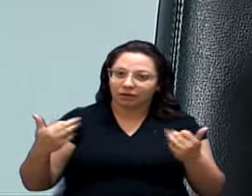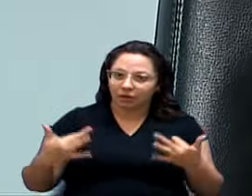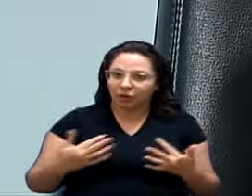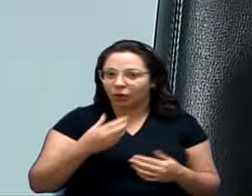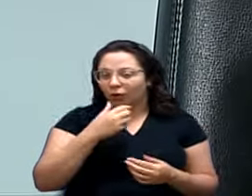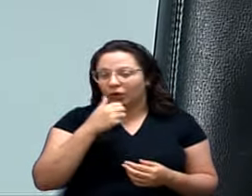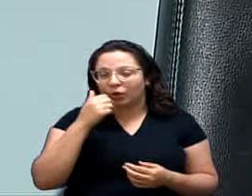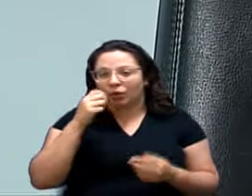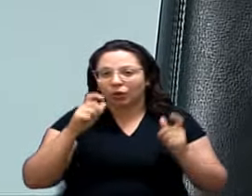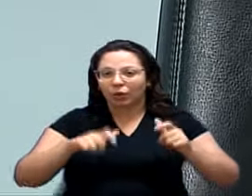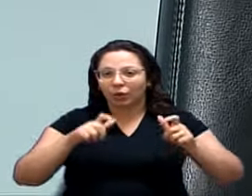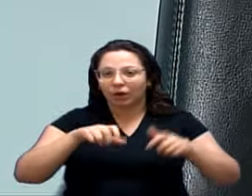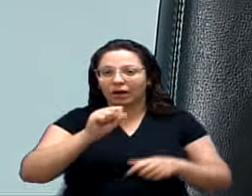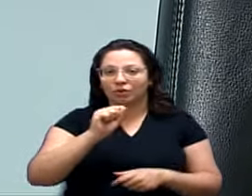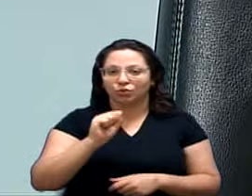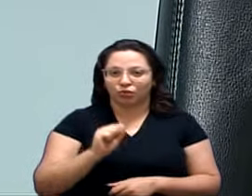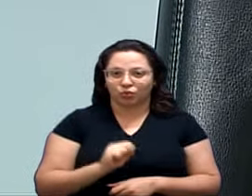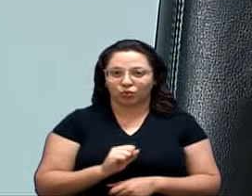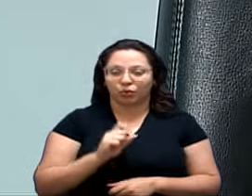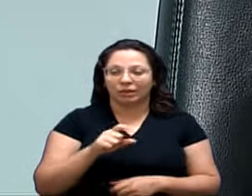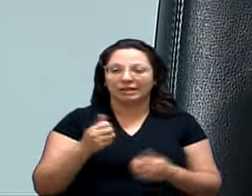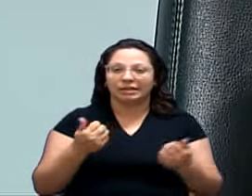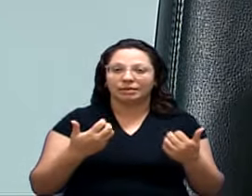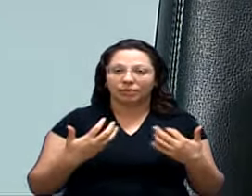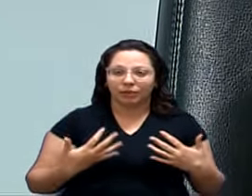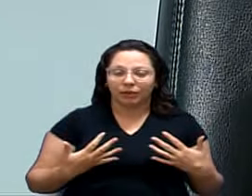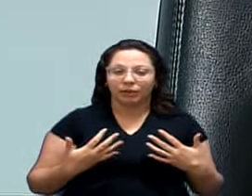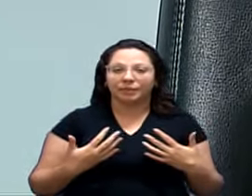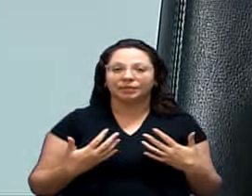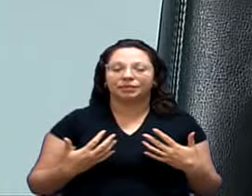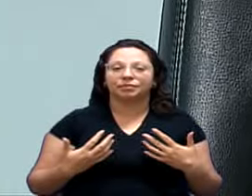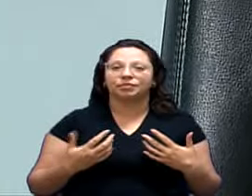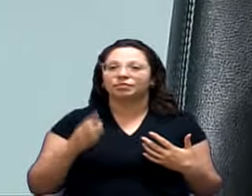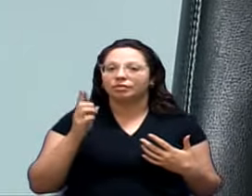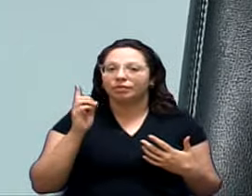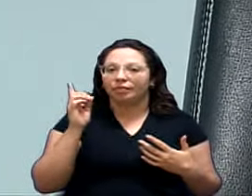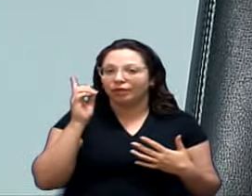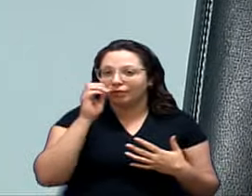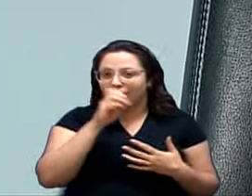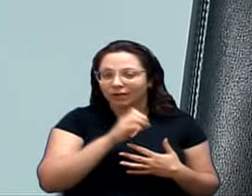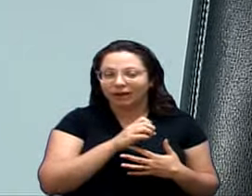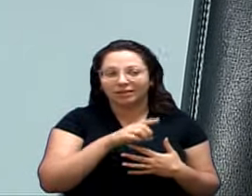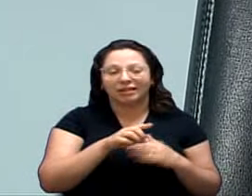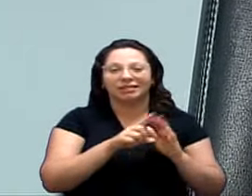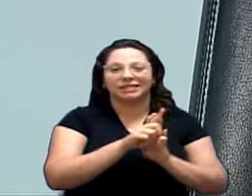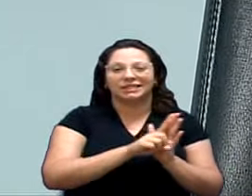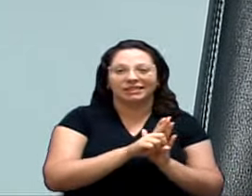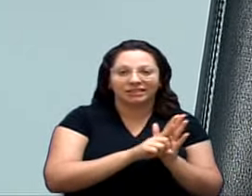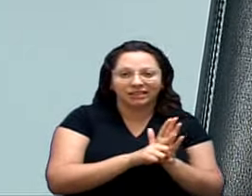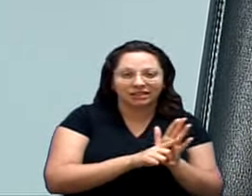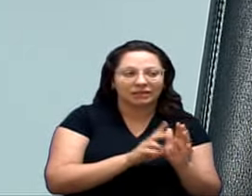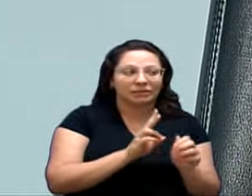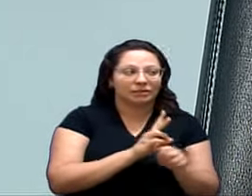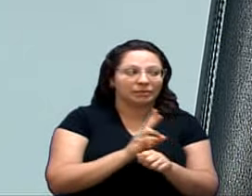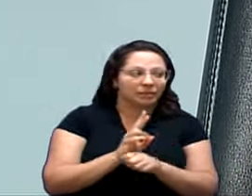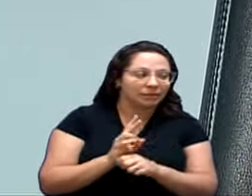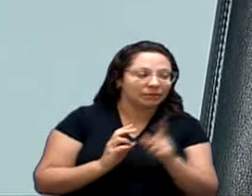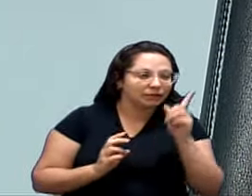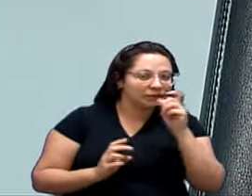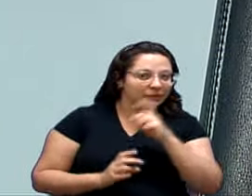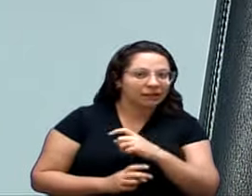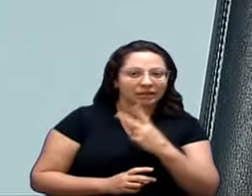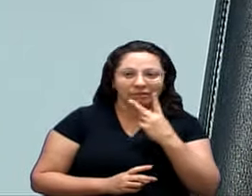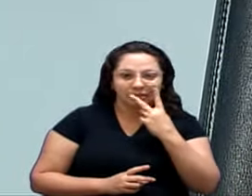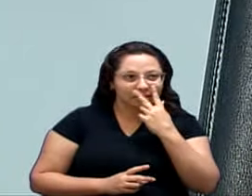e e o que foi dito aqui em relação à dificuldade de fiscalização que é uma realidade em